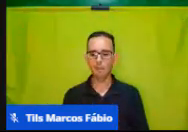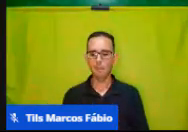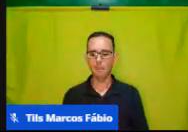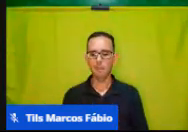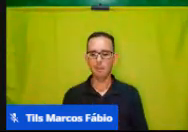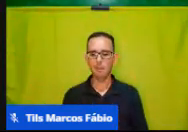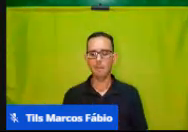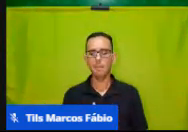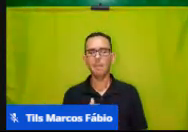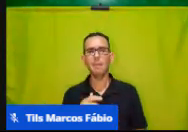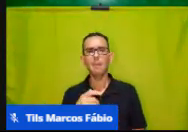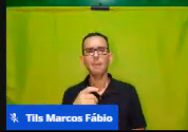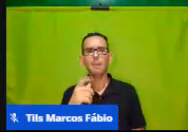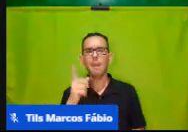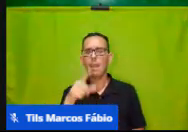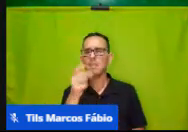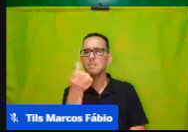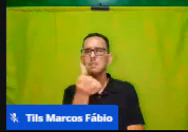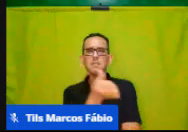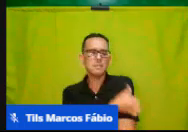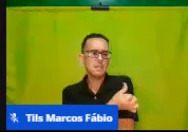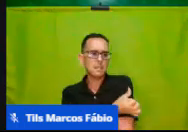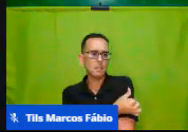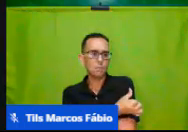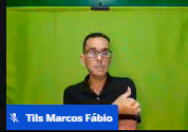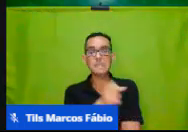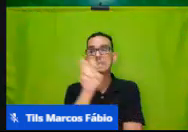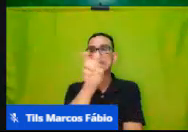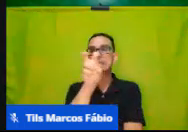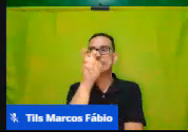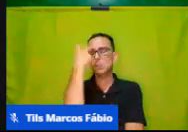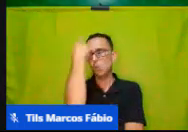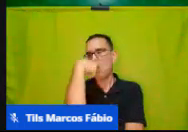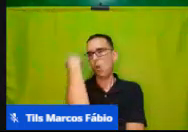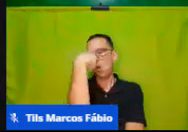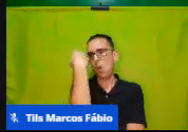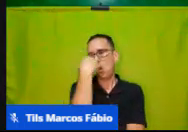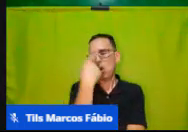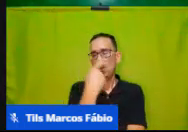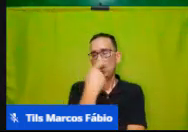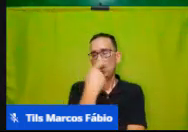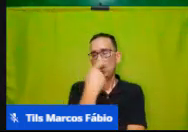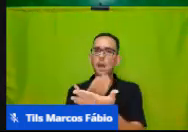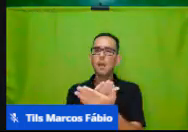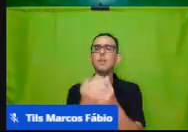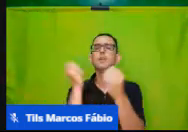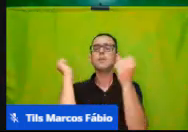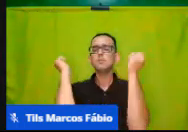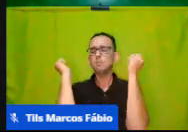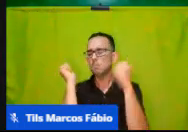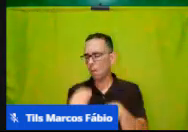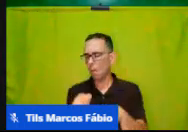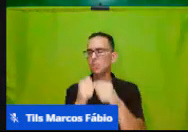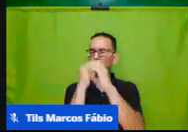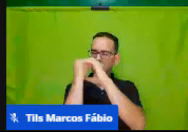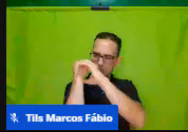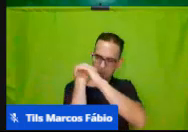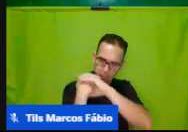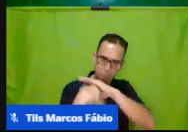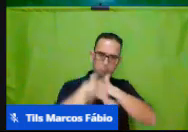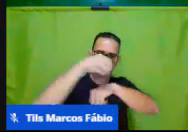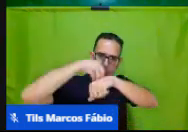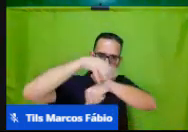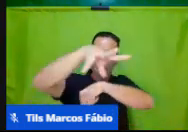tem, por exemplo, o 6º ano é 5 horas aulas, ok, né, você pode encher de conteúdo aí que a gente consegue andando, mas meio